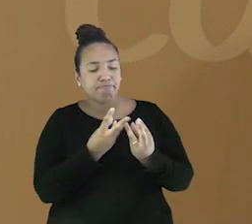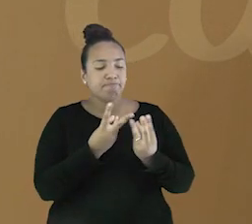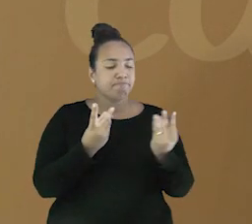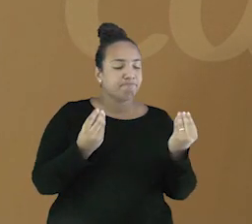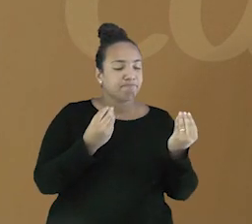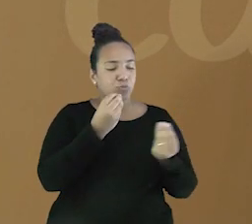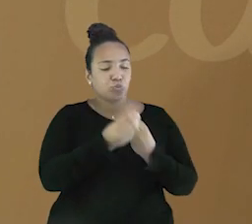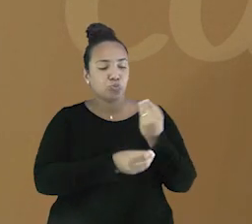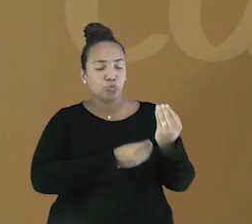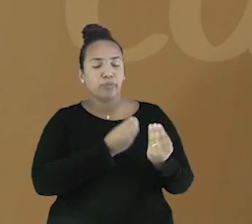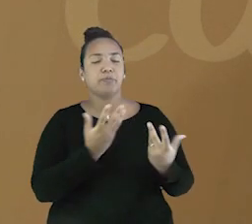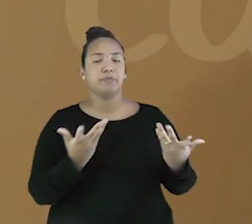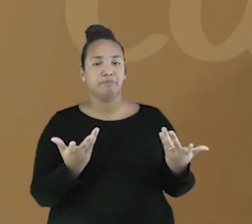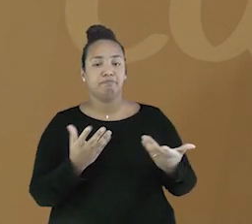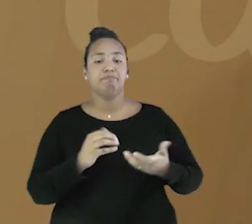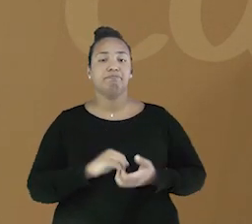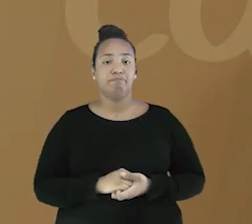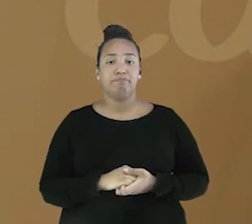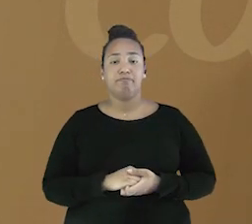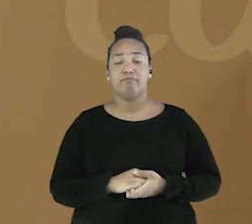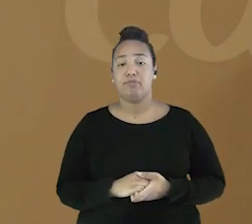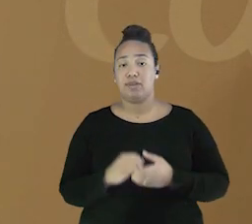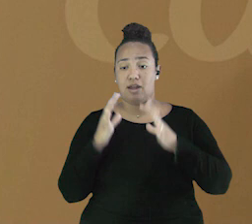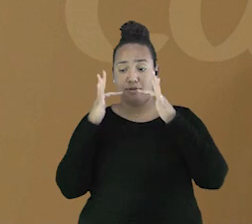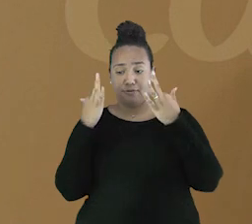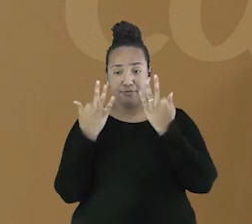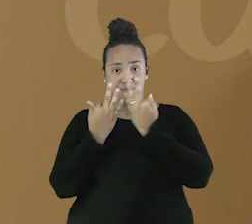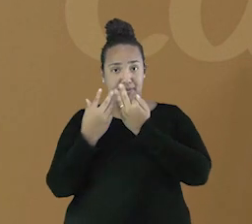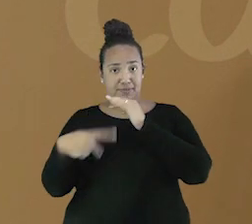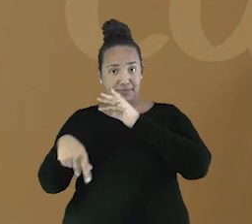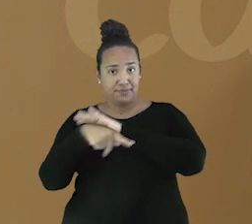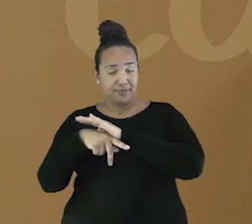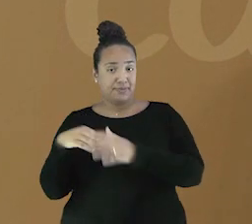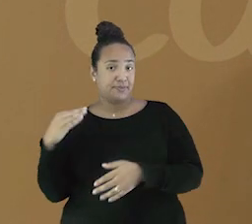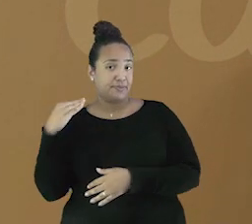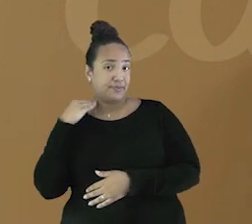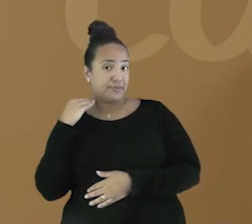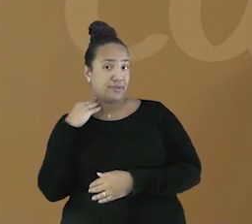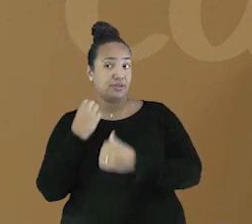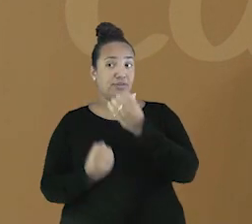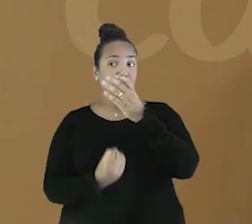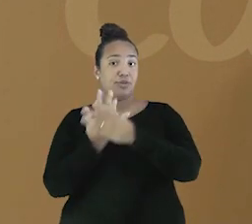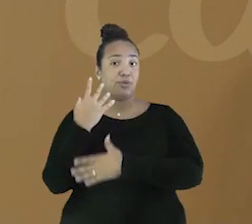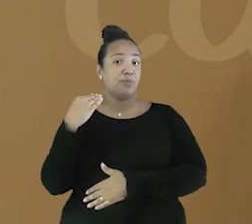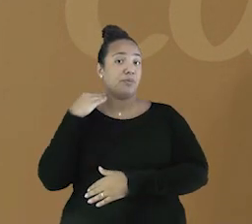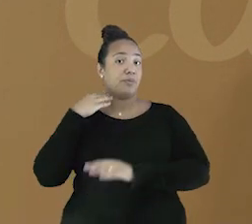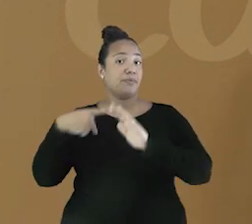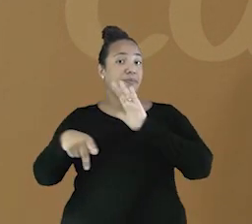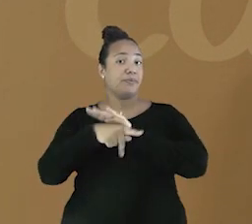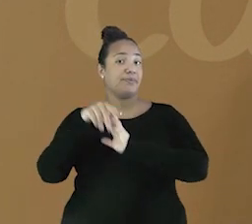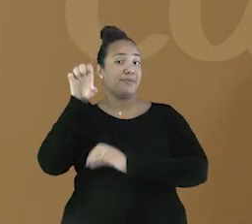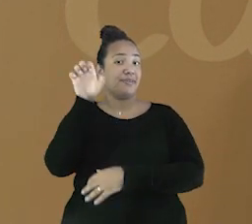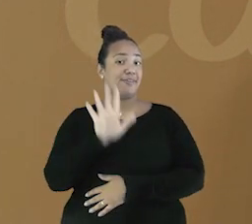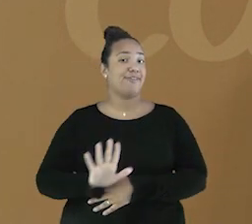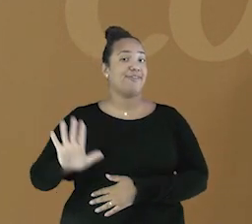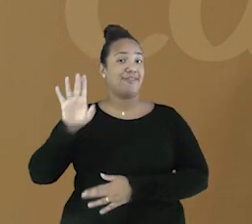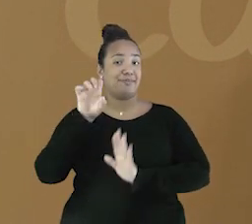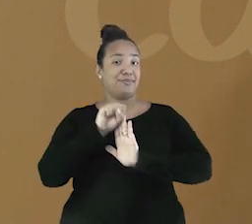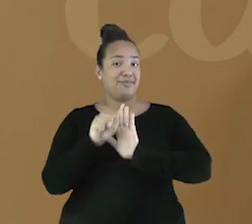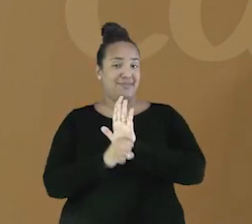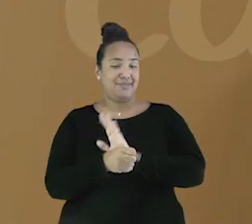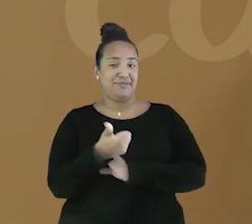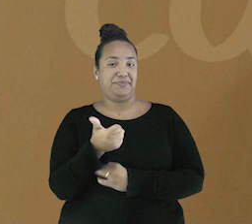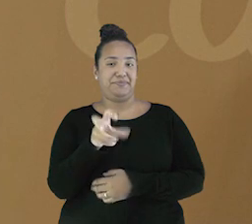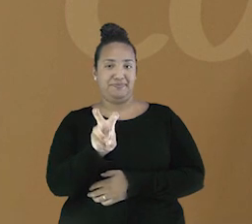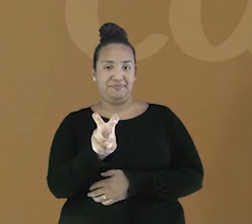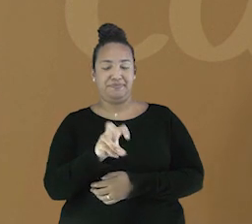de comissão. Os negócios das famílias dos banqueiros fizeram a maioria dos bancos europeus surgirem, isso a partir do